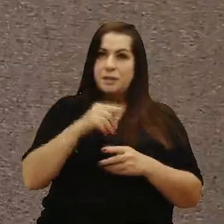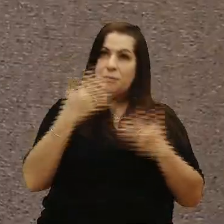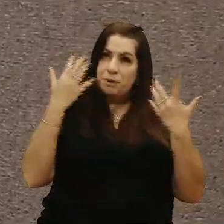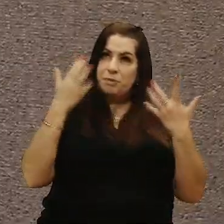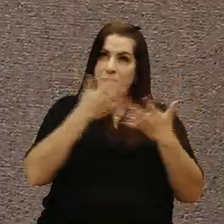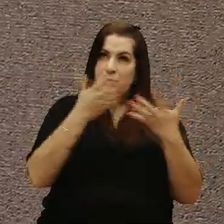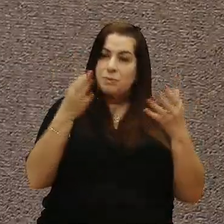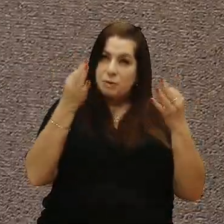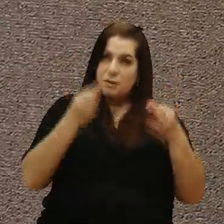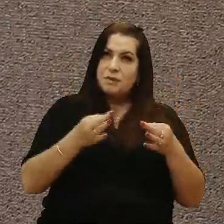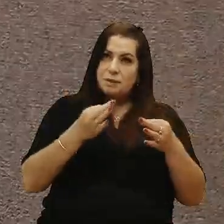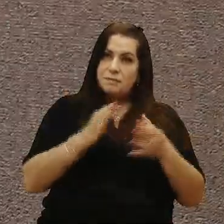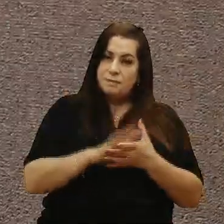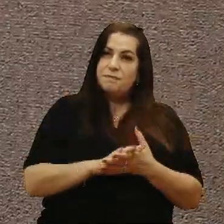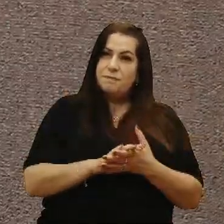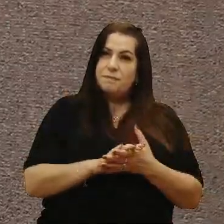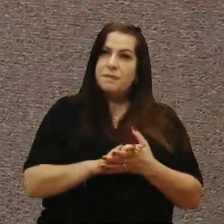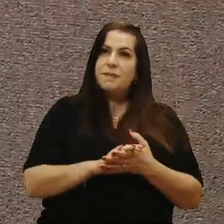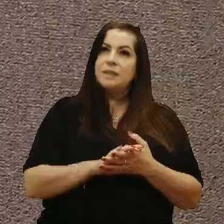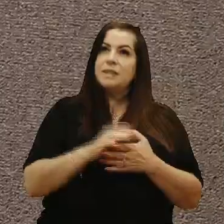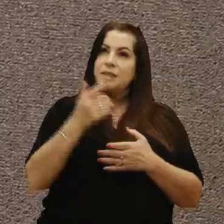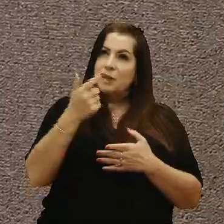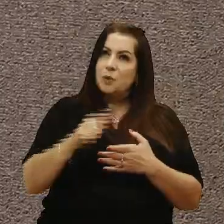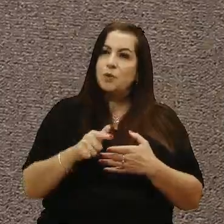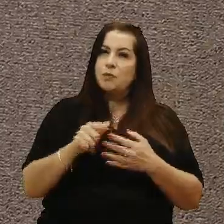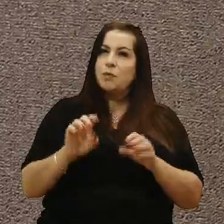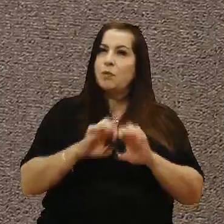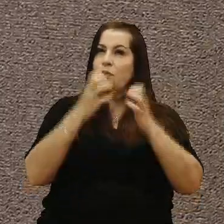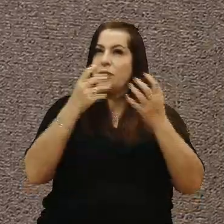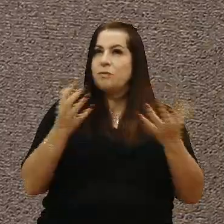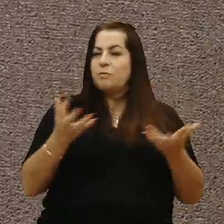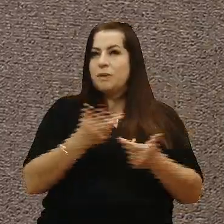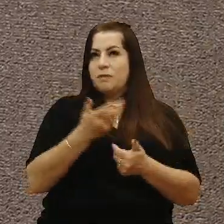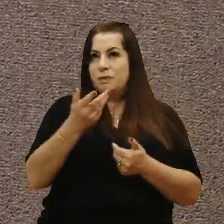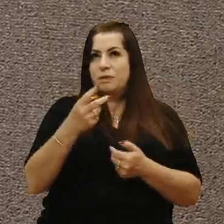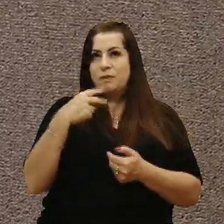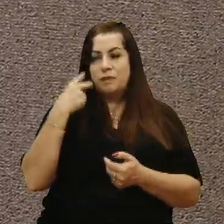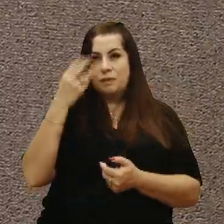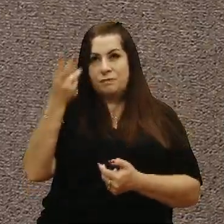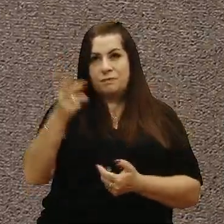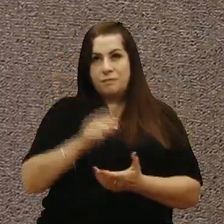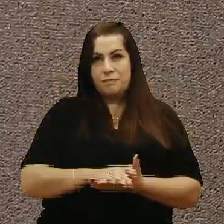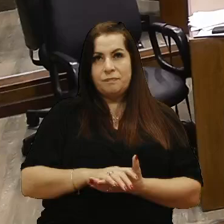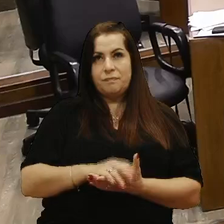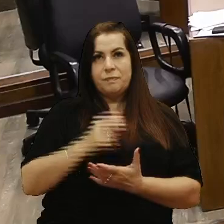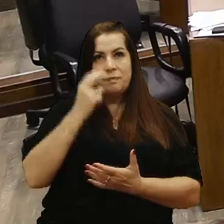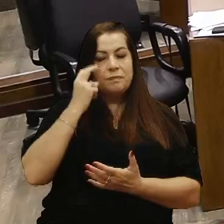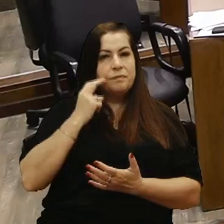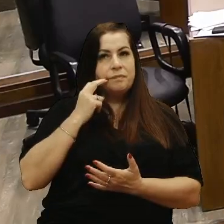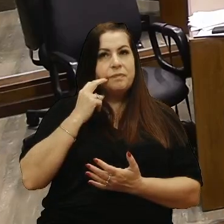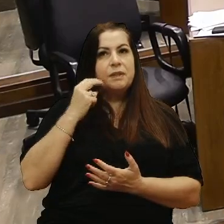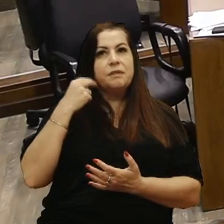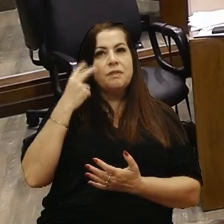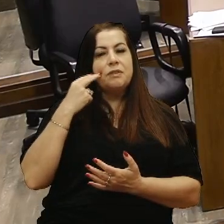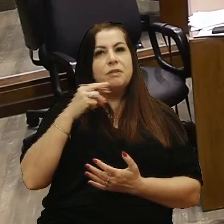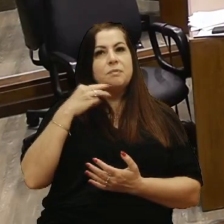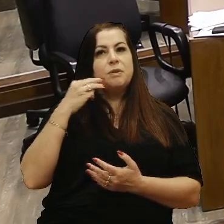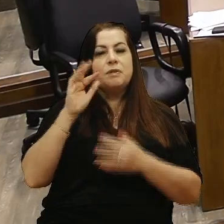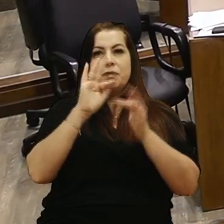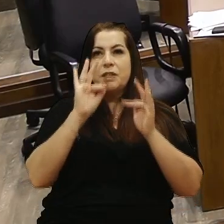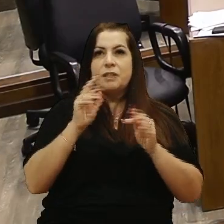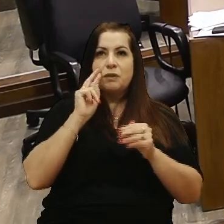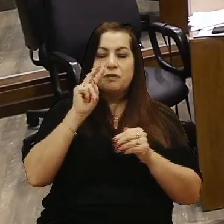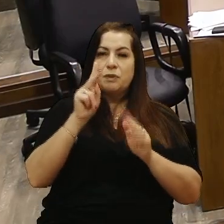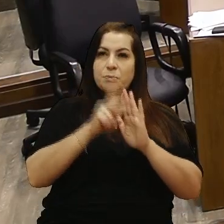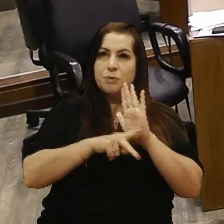parabenizar, porque eu tenho certeza que vai ser, mais uma vez, um evento incrível. Seu à parte, vereador Daniel. Vereadora Marisol, fiquei muito feliz quando vi o